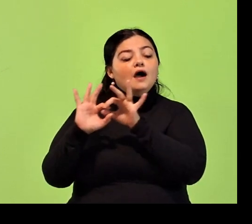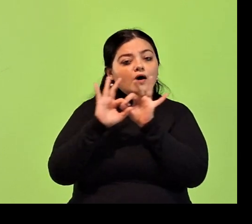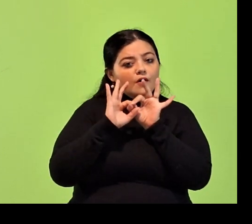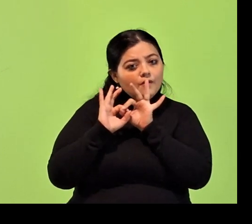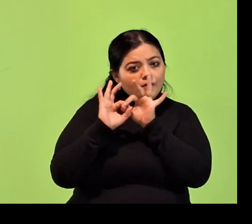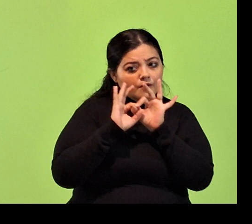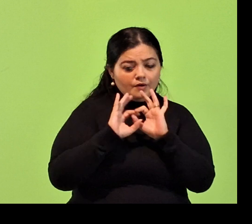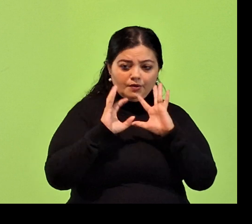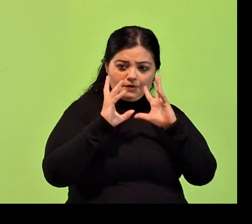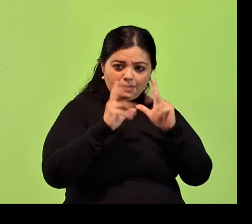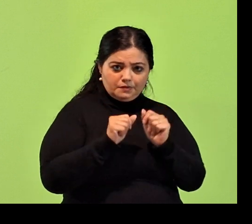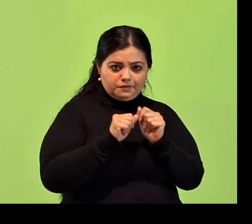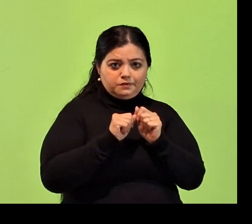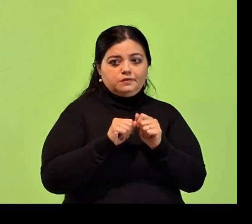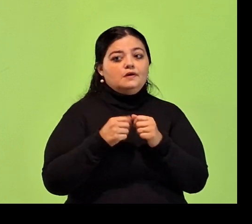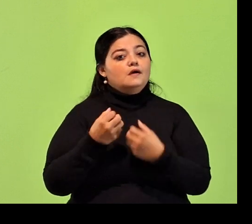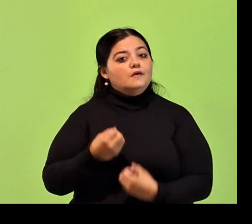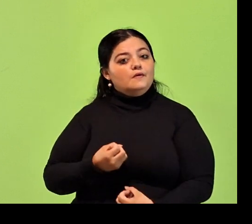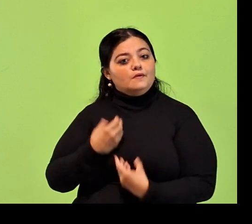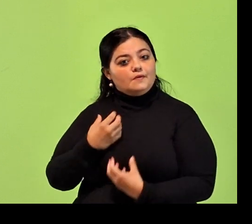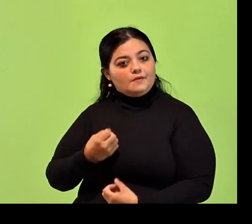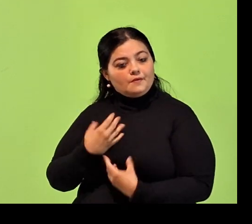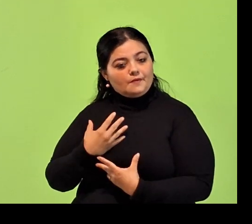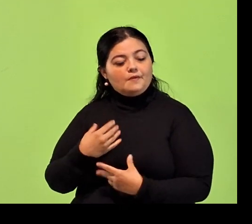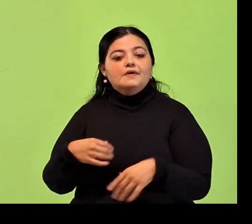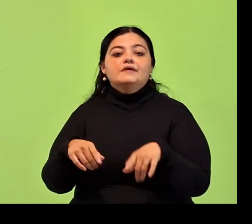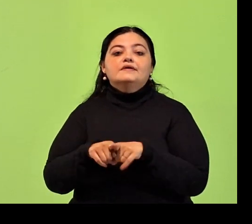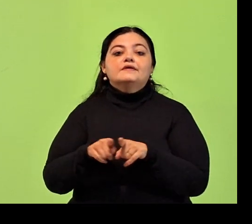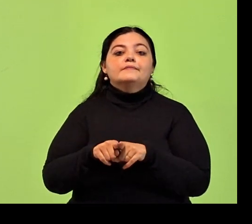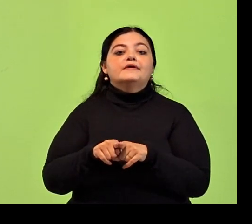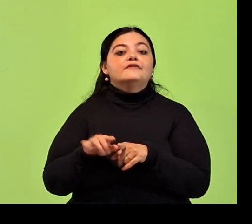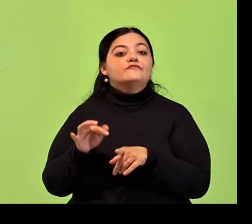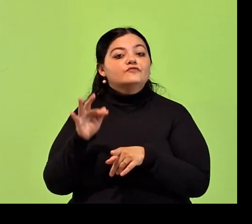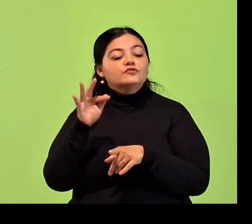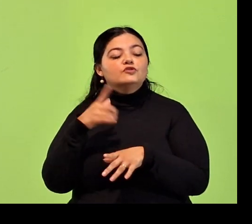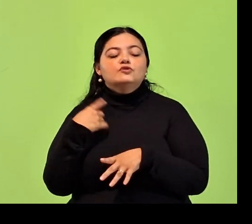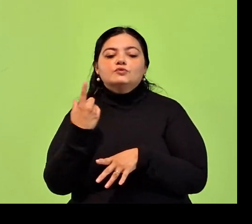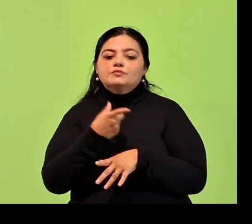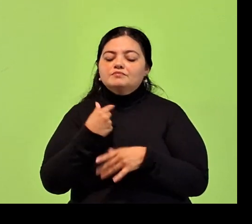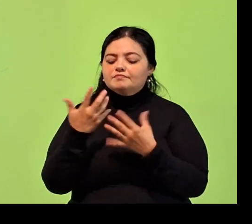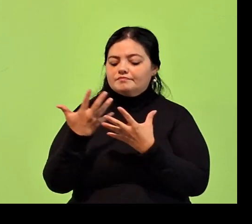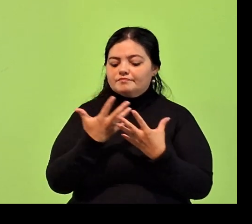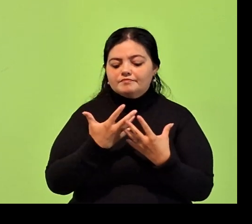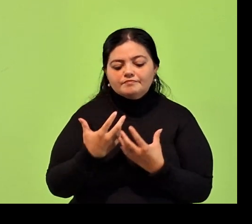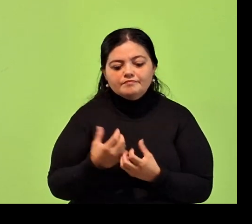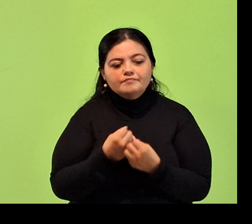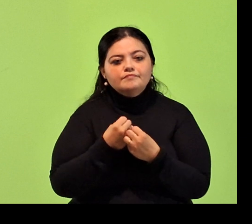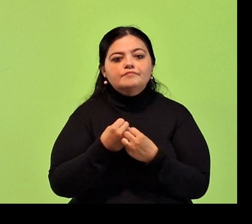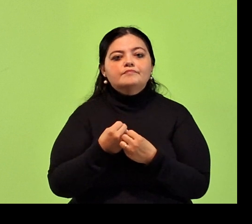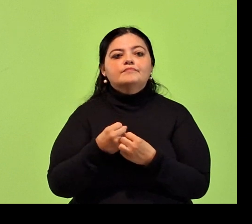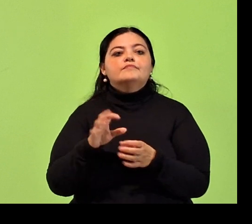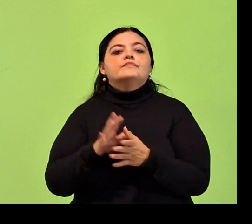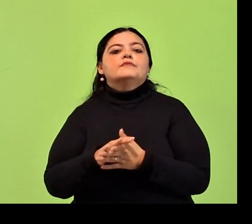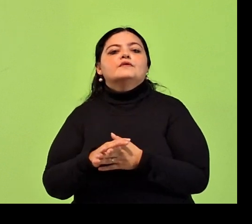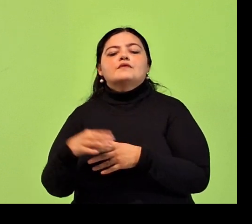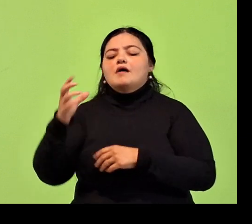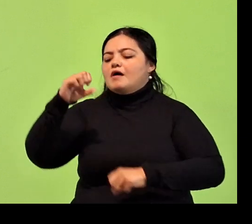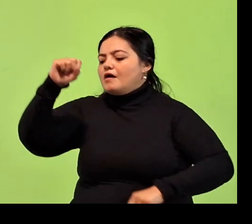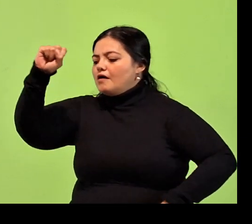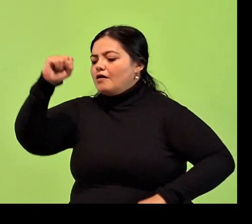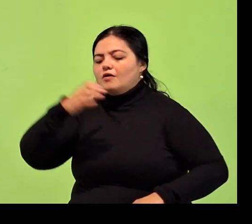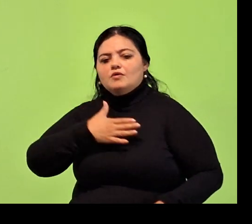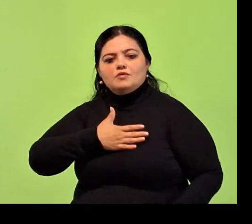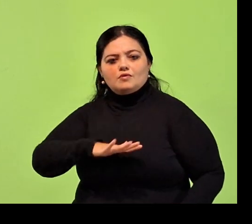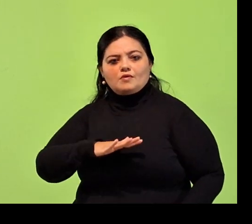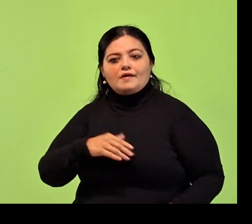referenciais estéticos, poéticos, cosmológicos e filosóficos, resolvemos assumir a persona de anti-heróis, honrando o legado dos